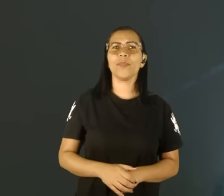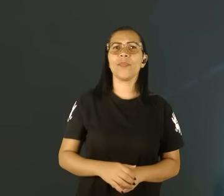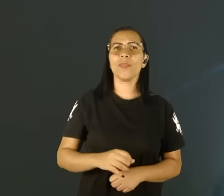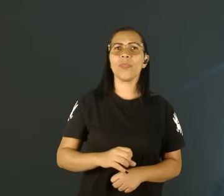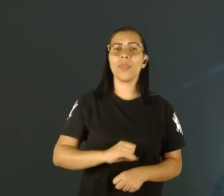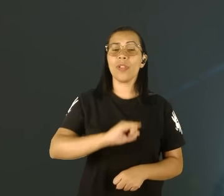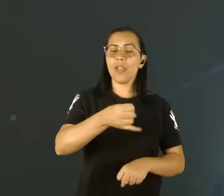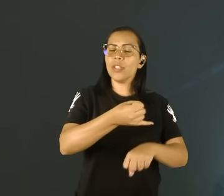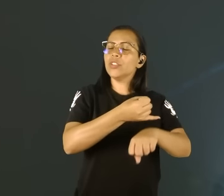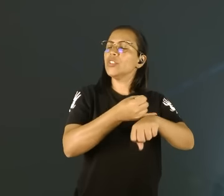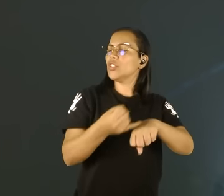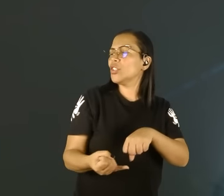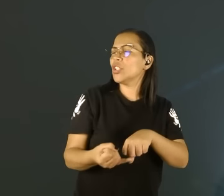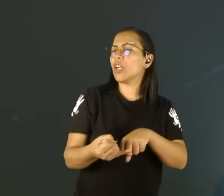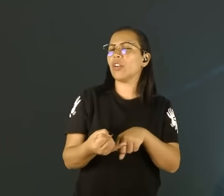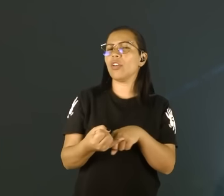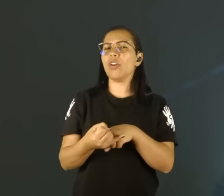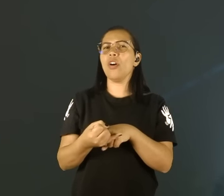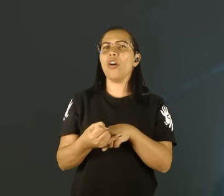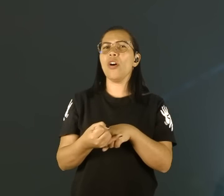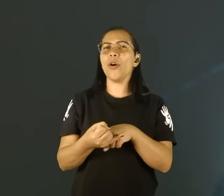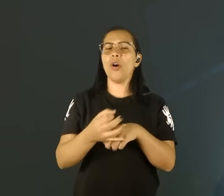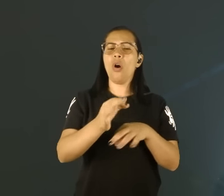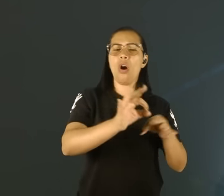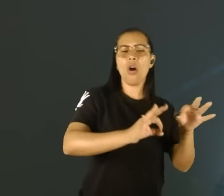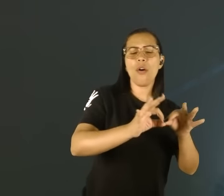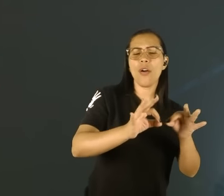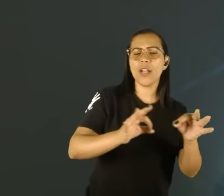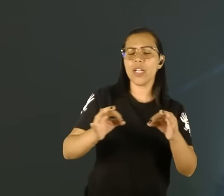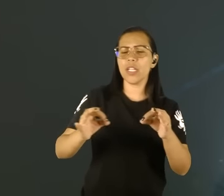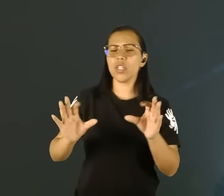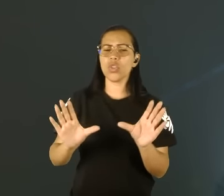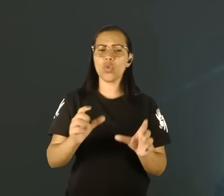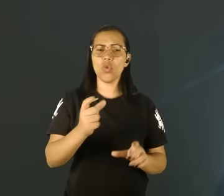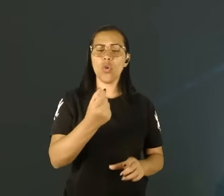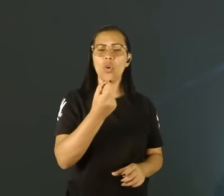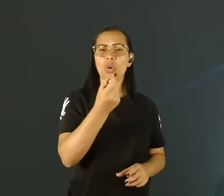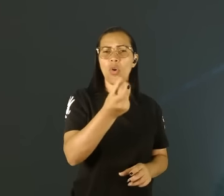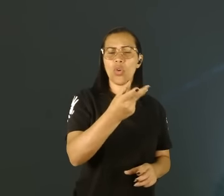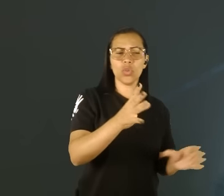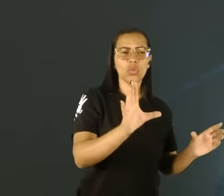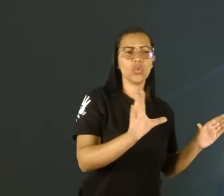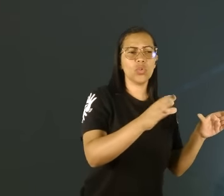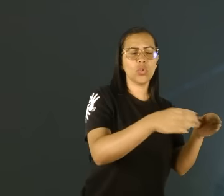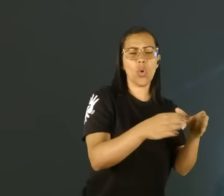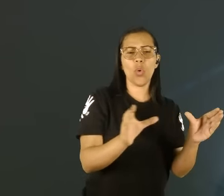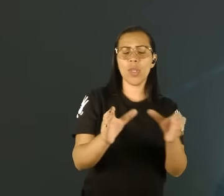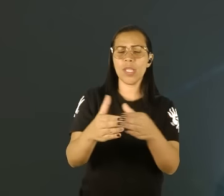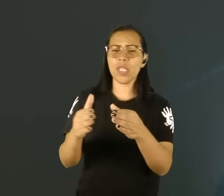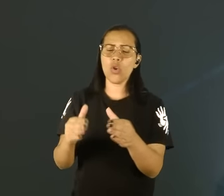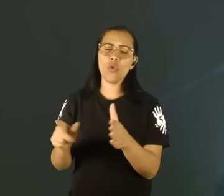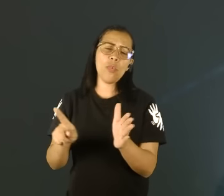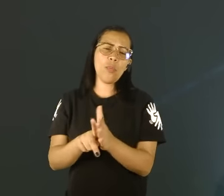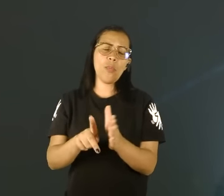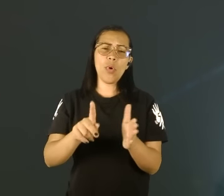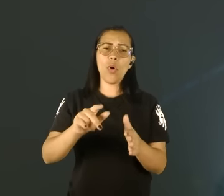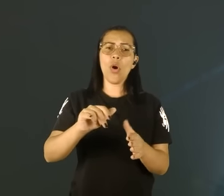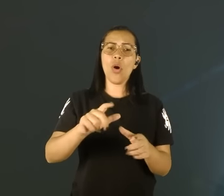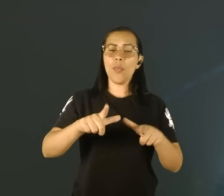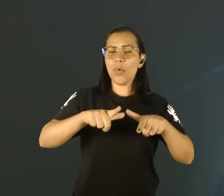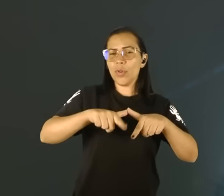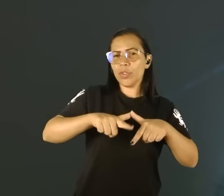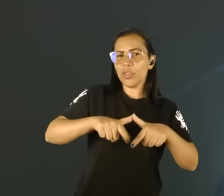que deu origem às 12 tribos de Israel, seus 12 filhos. Esse momento da vida de Jacó é